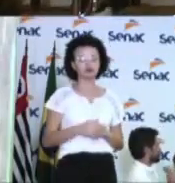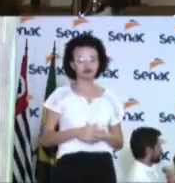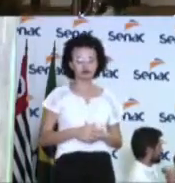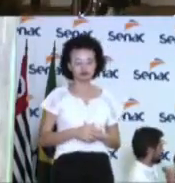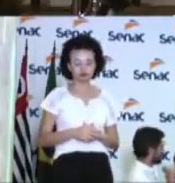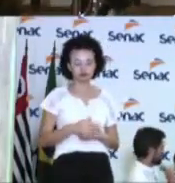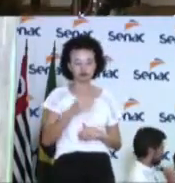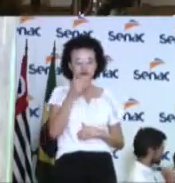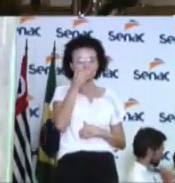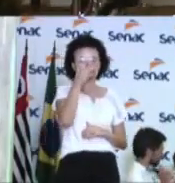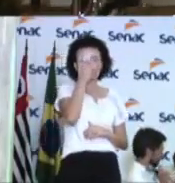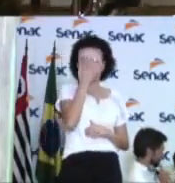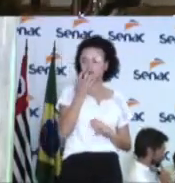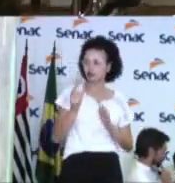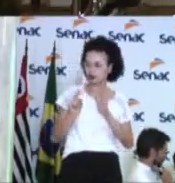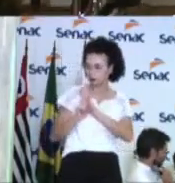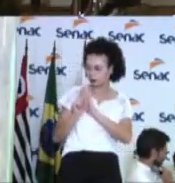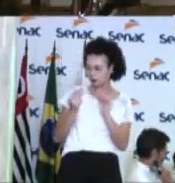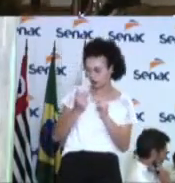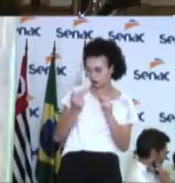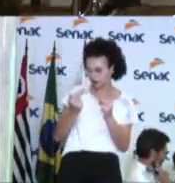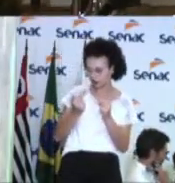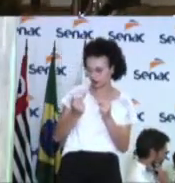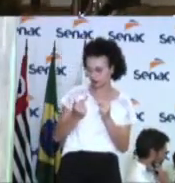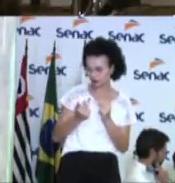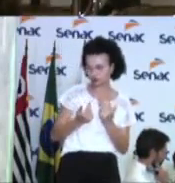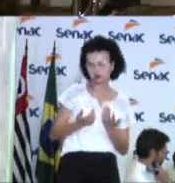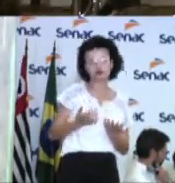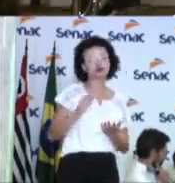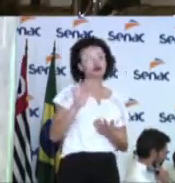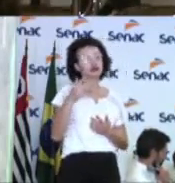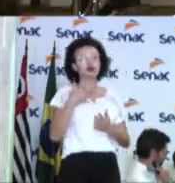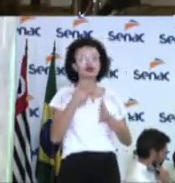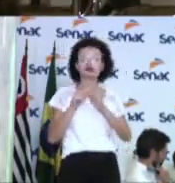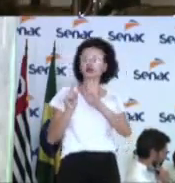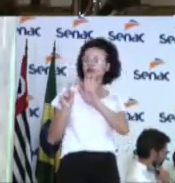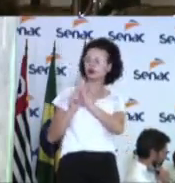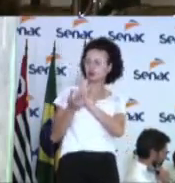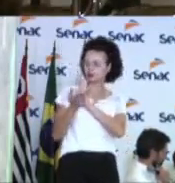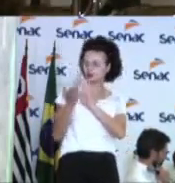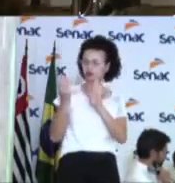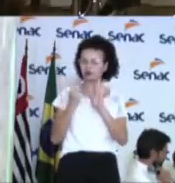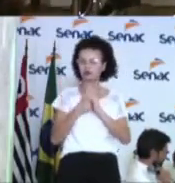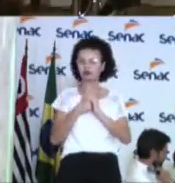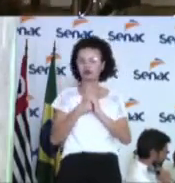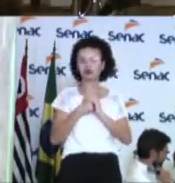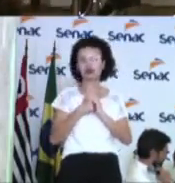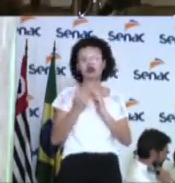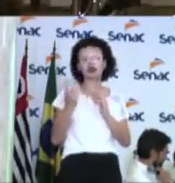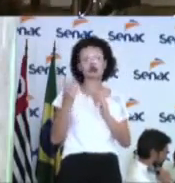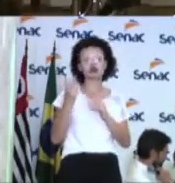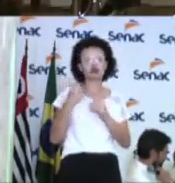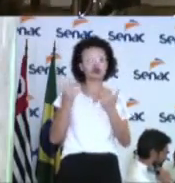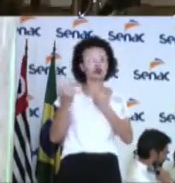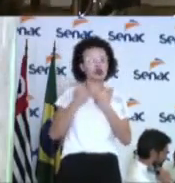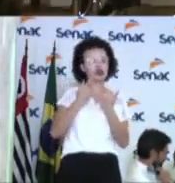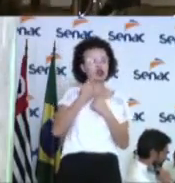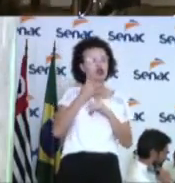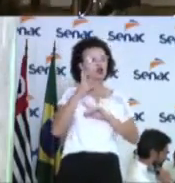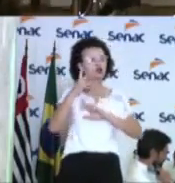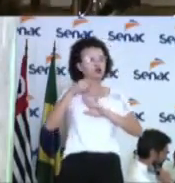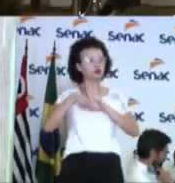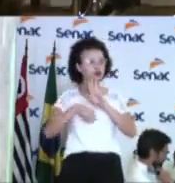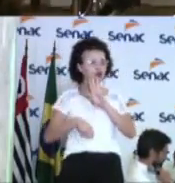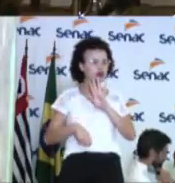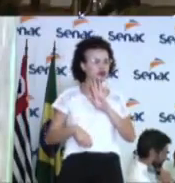Eu queria fazer uma pergunta. Você quer falar mais, Jalê? Não? Queria fazer uma pergunta para vocês. A gente ouviu aí 4 meses,